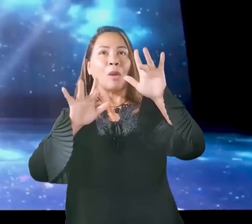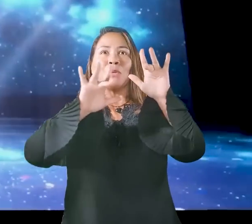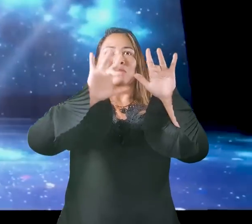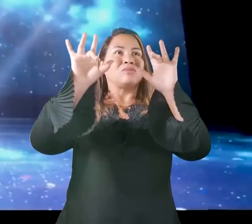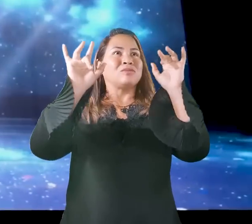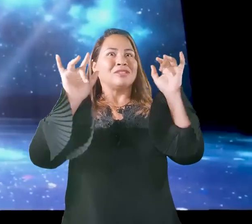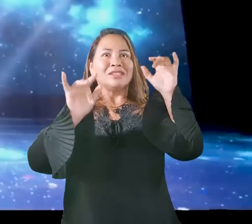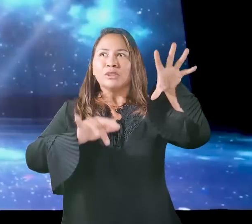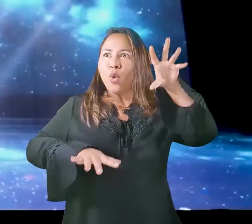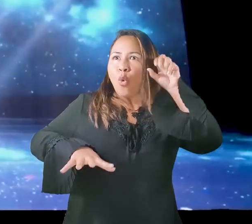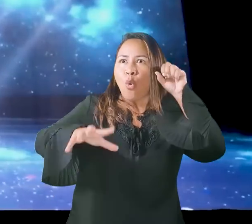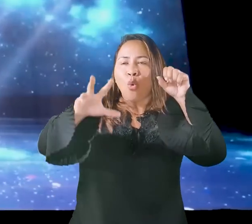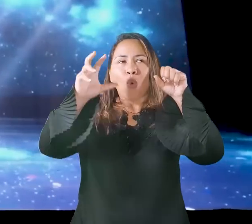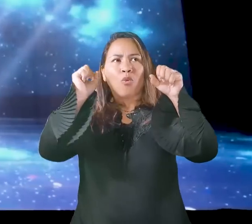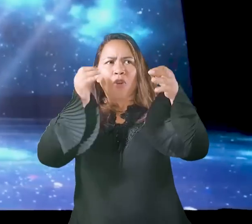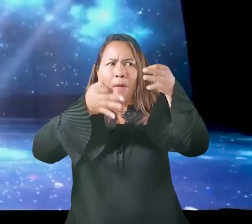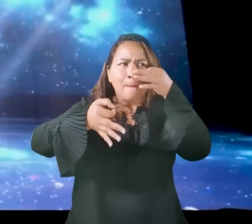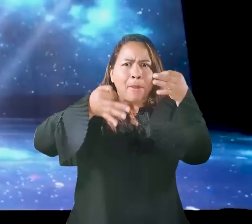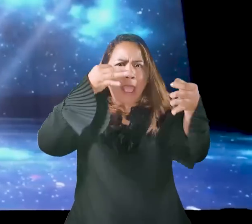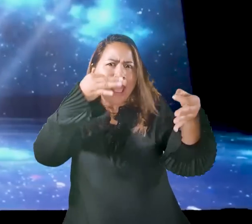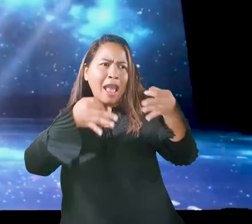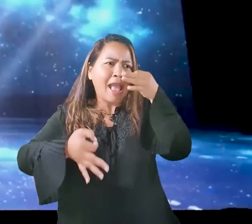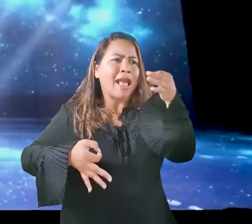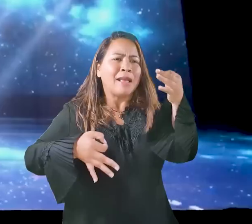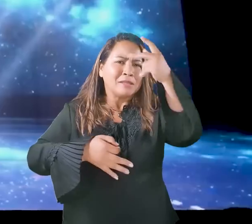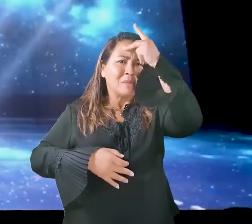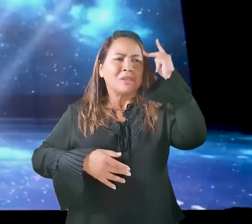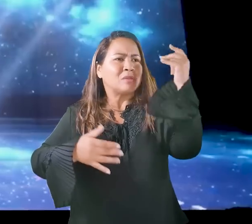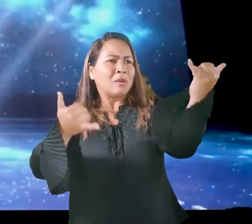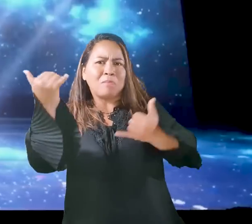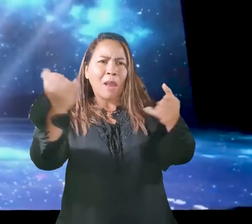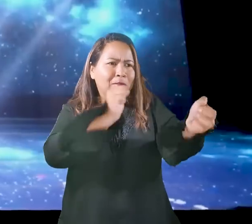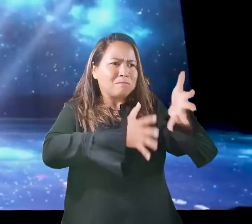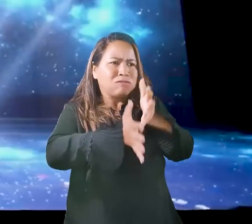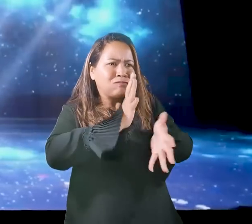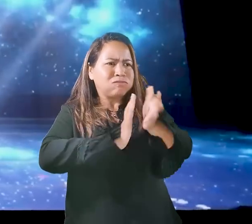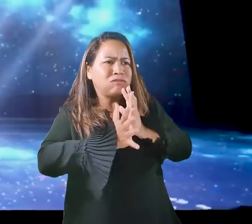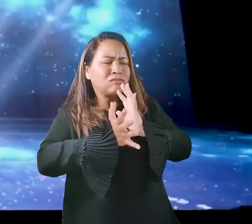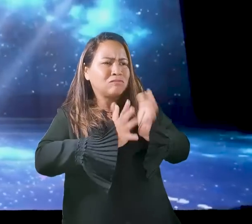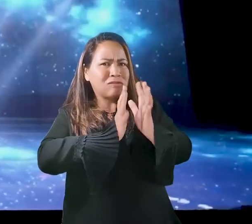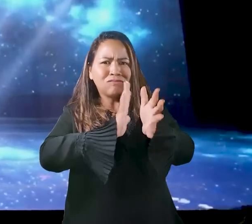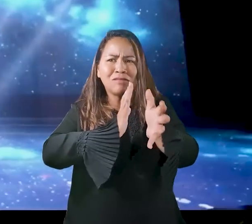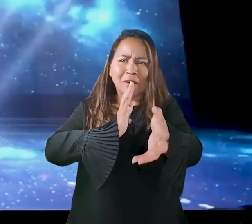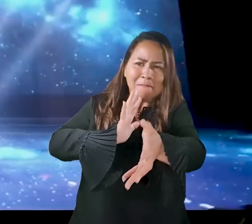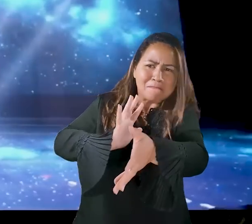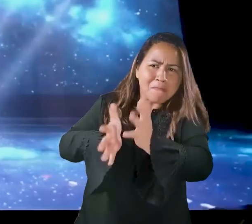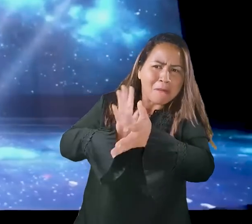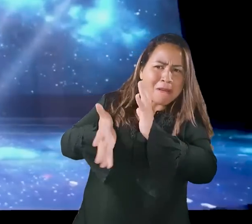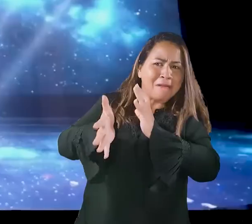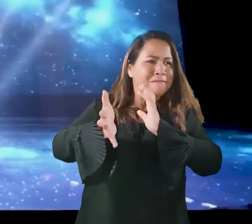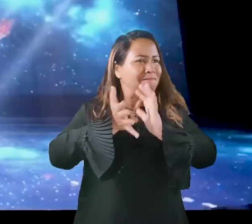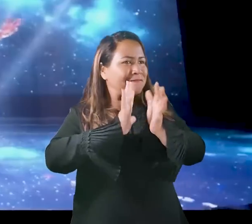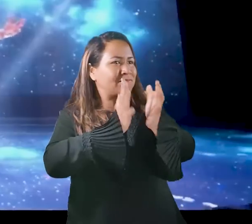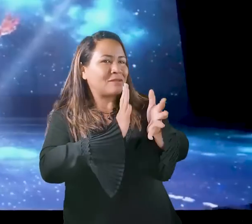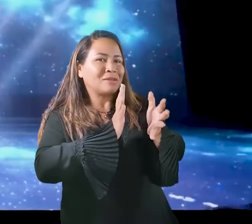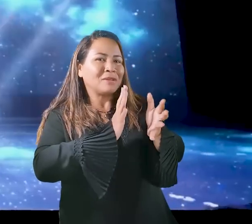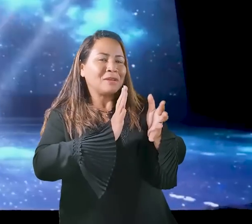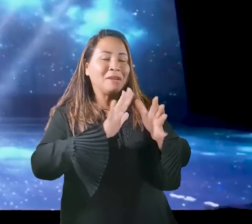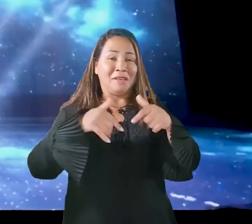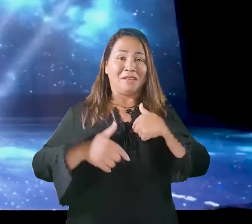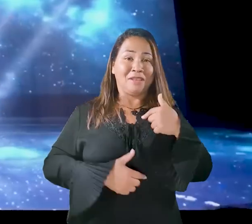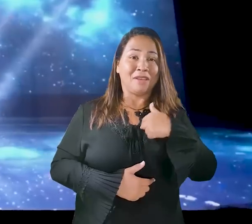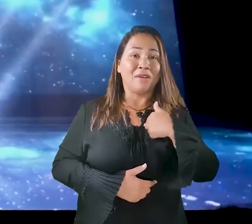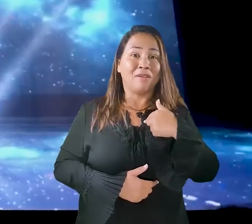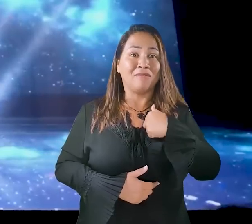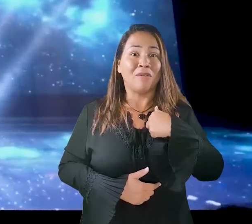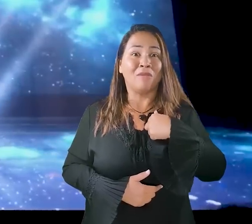pessoas falando. Sinta o que você está sentindo. Aproxima de você. E quando eu contar até três, você vai empurrar